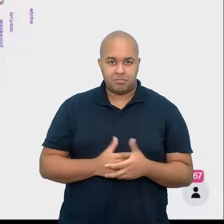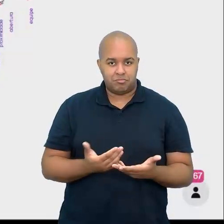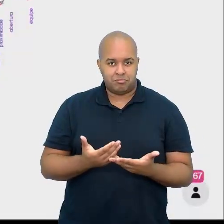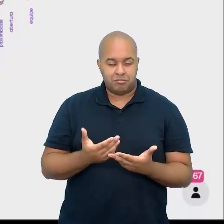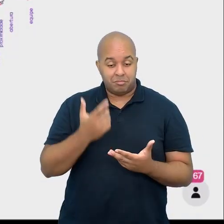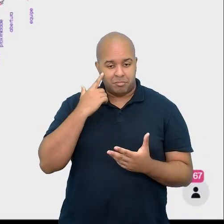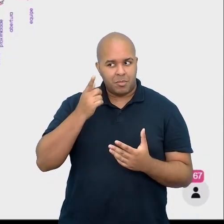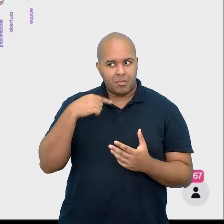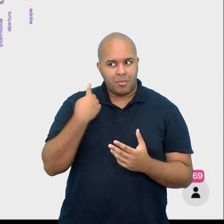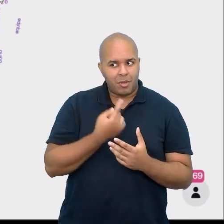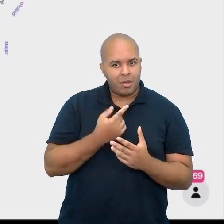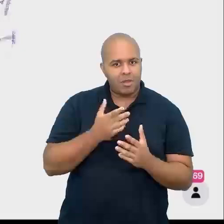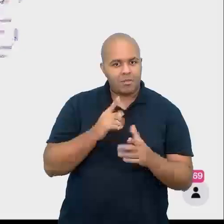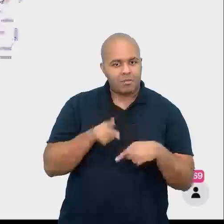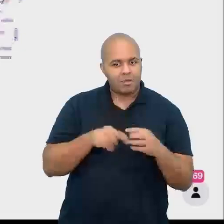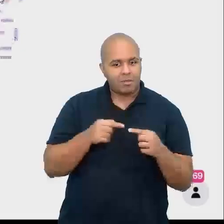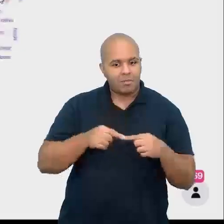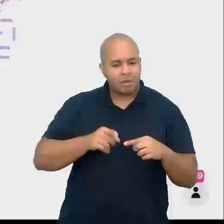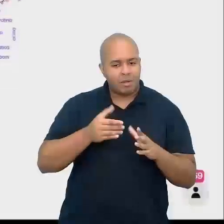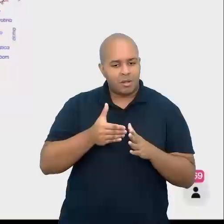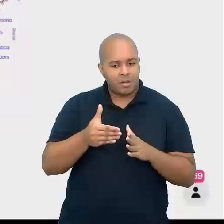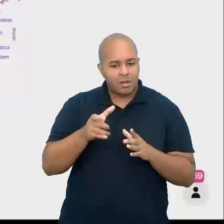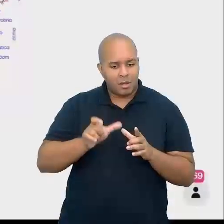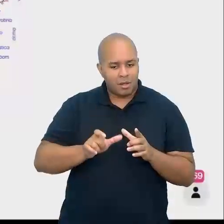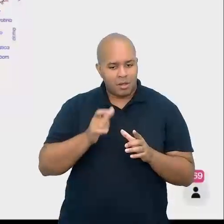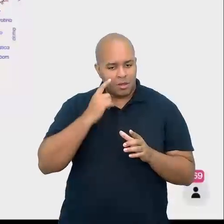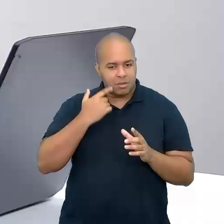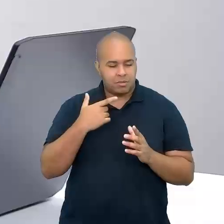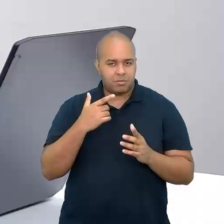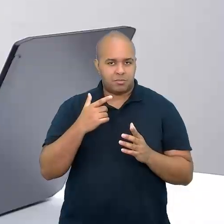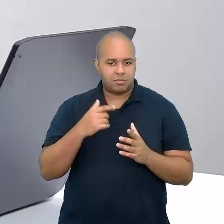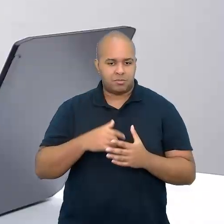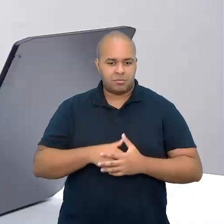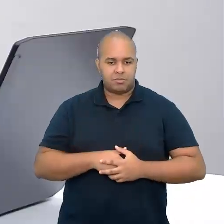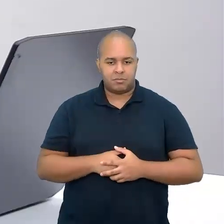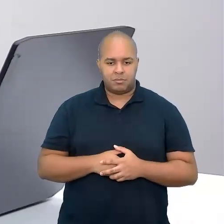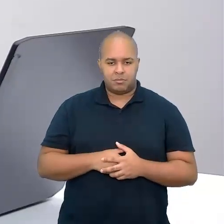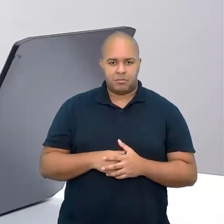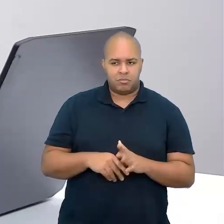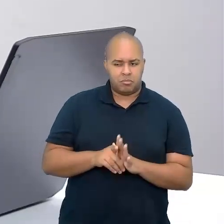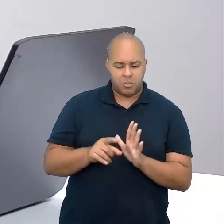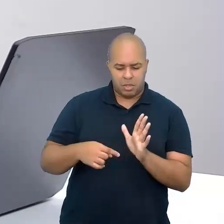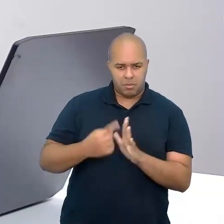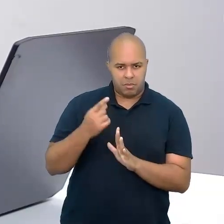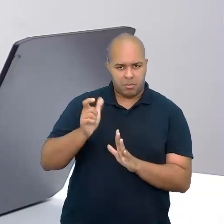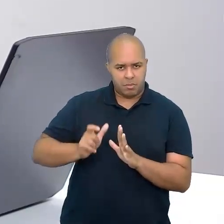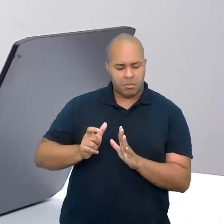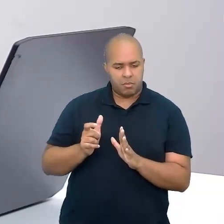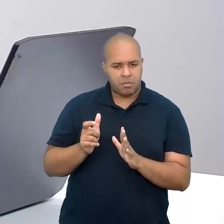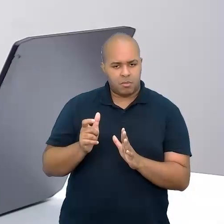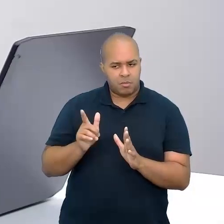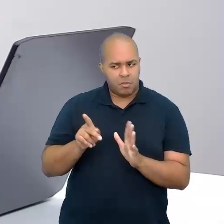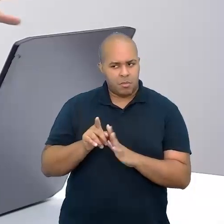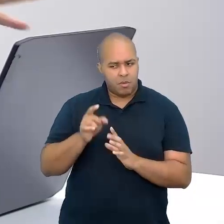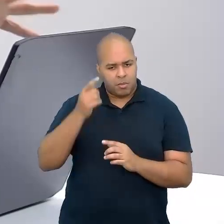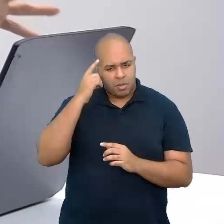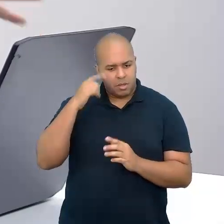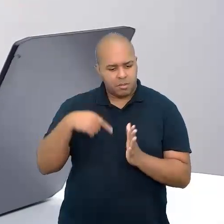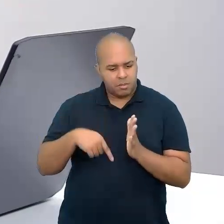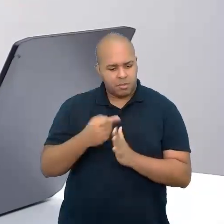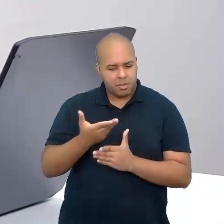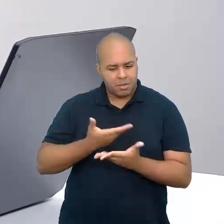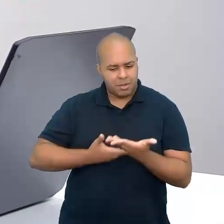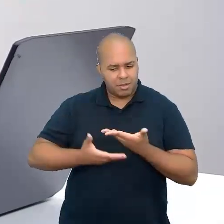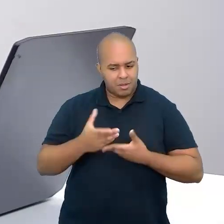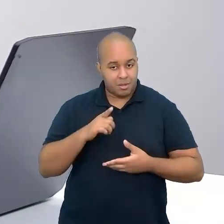bom para a gente A partir dessa A partir dessa dessa primeira né dessa primeira interação